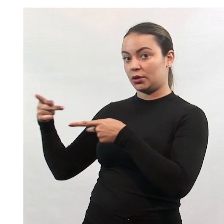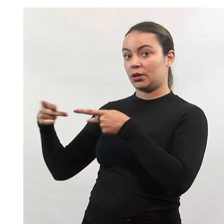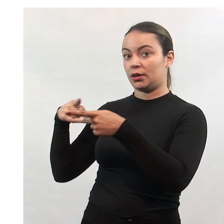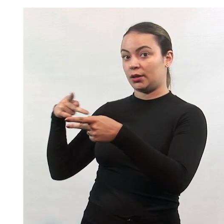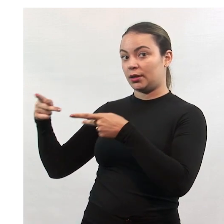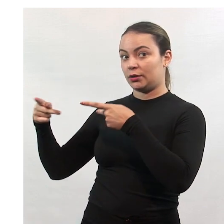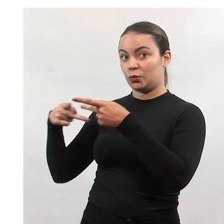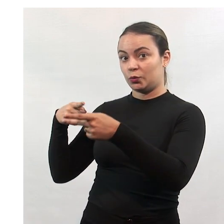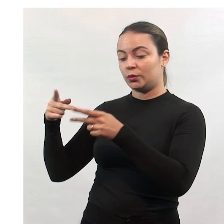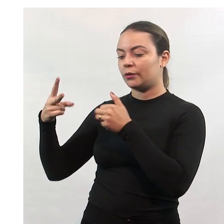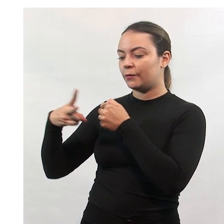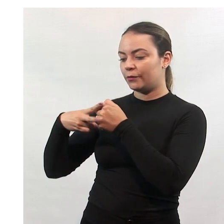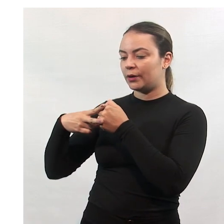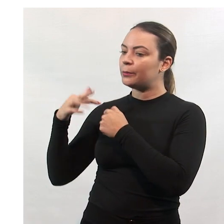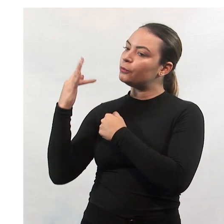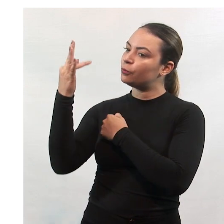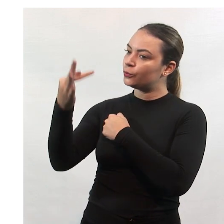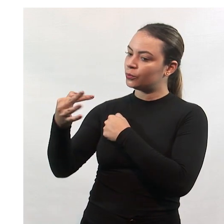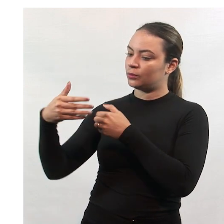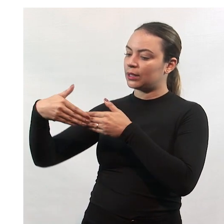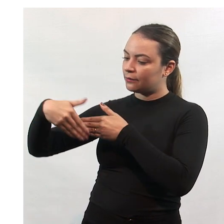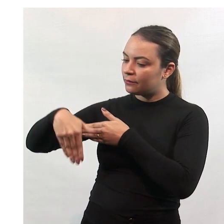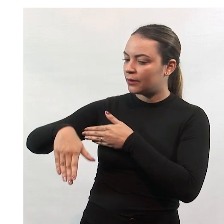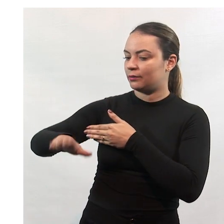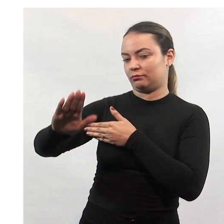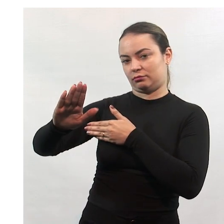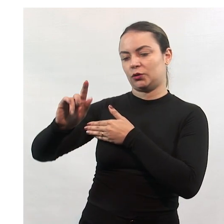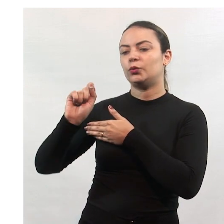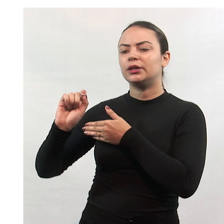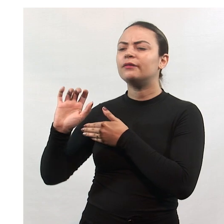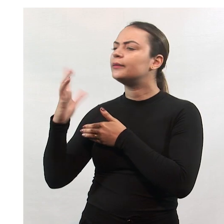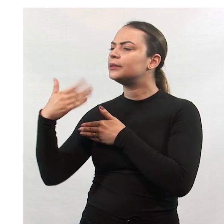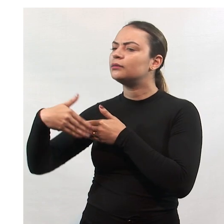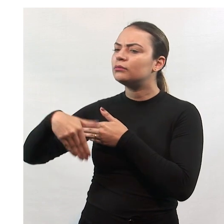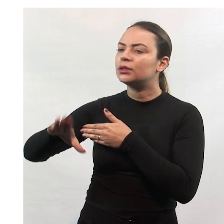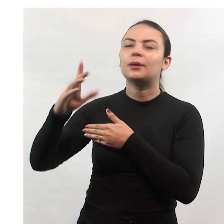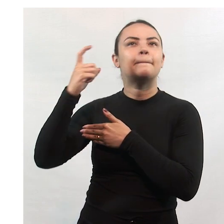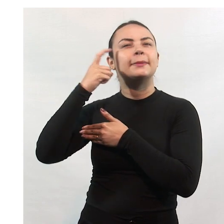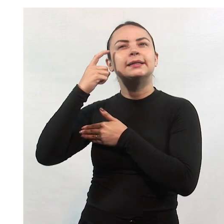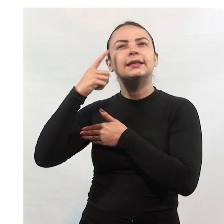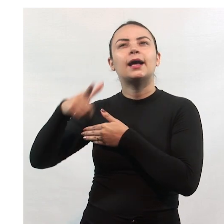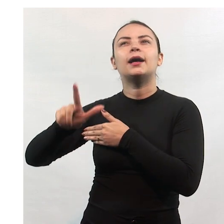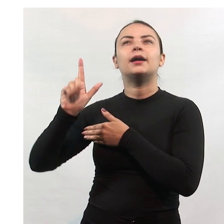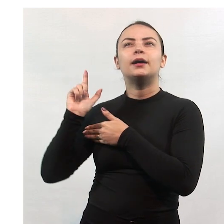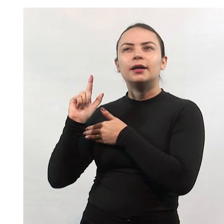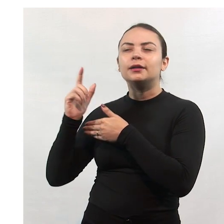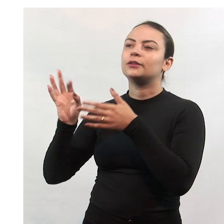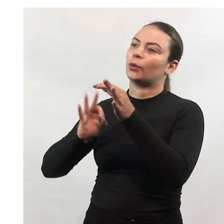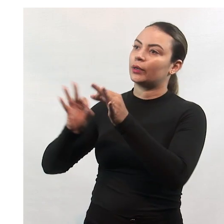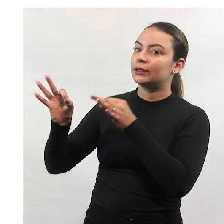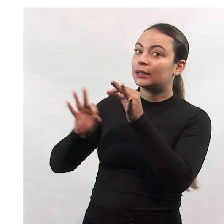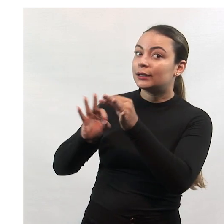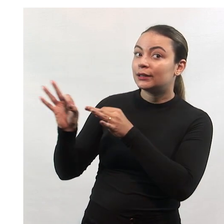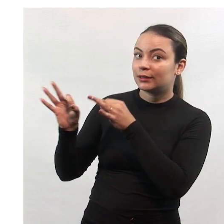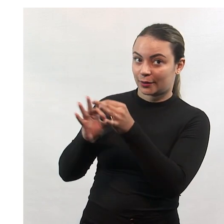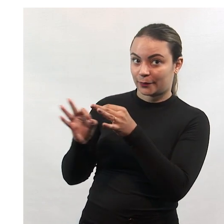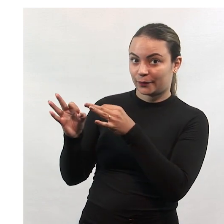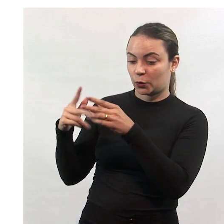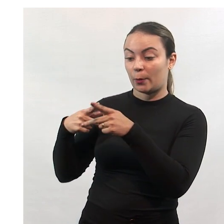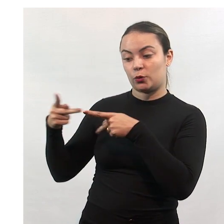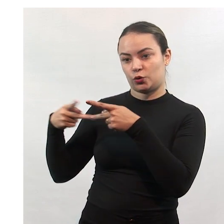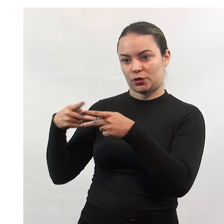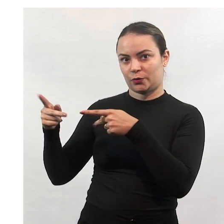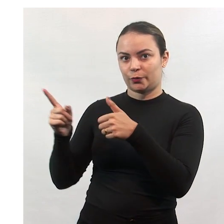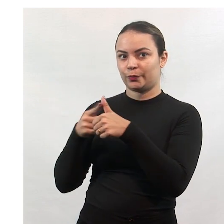o projeto ele é o primeiro passo da pesquisa, né? Para poder depois você fazer a pesquisa em si, e